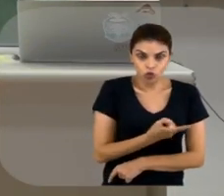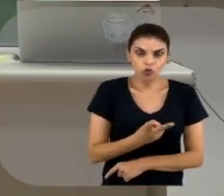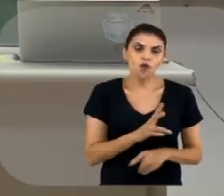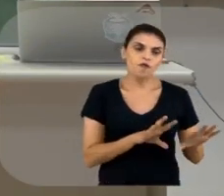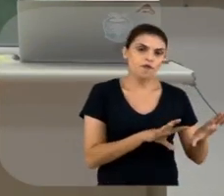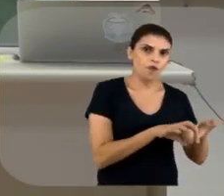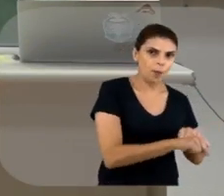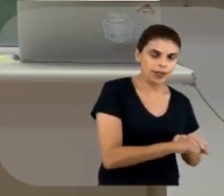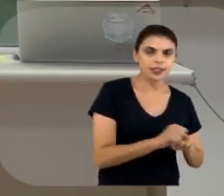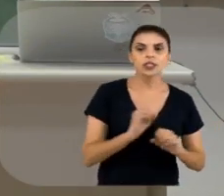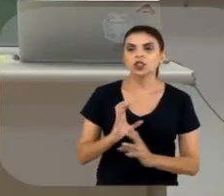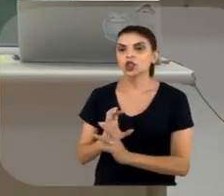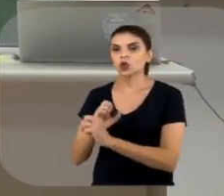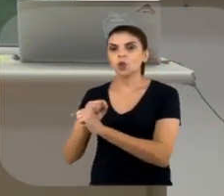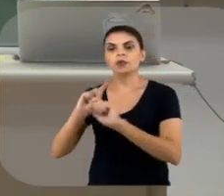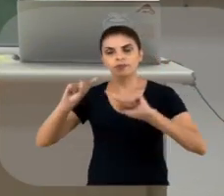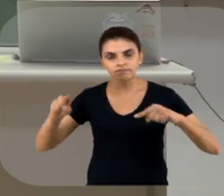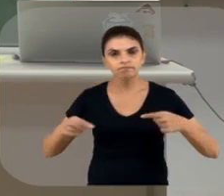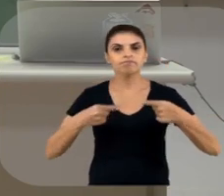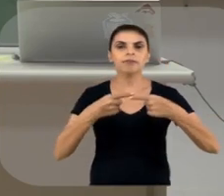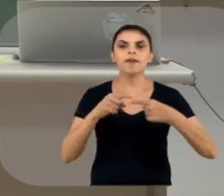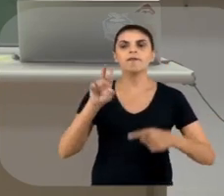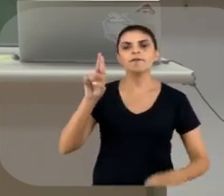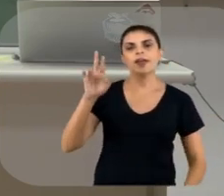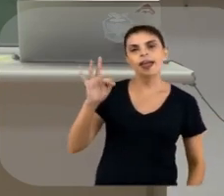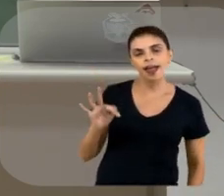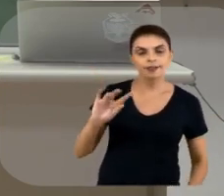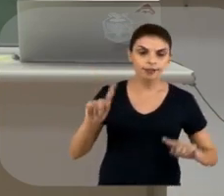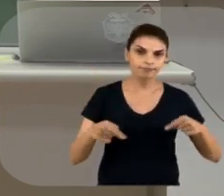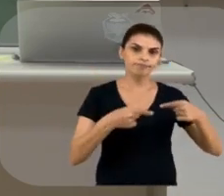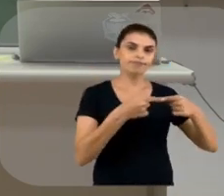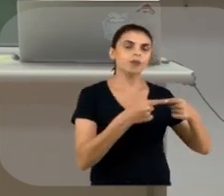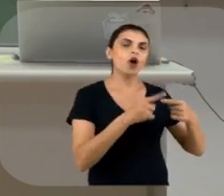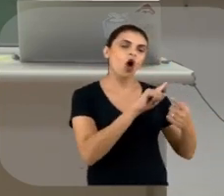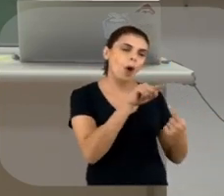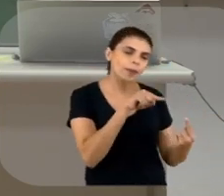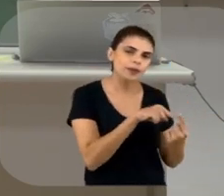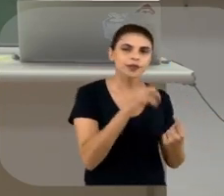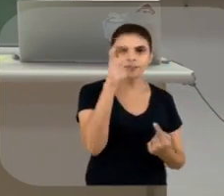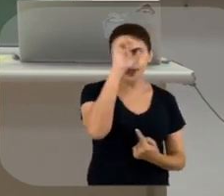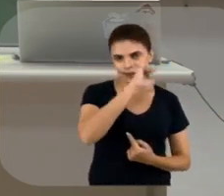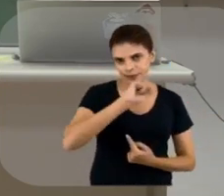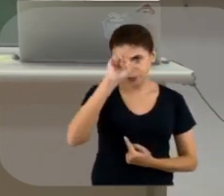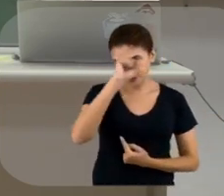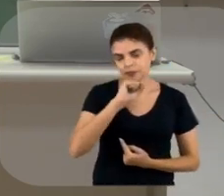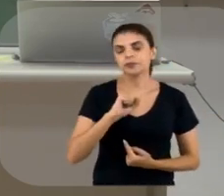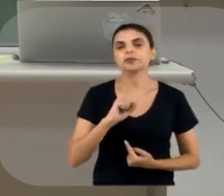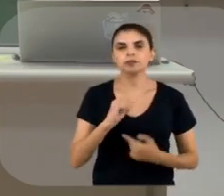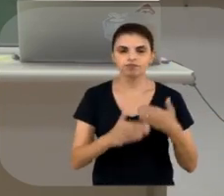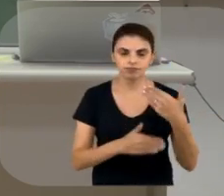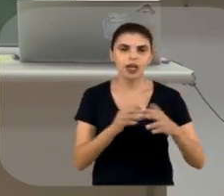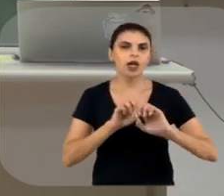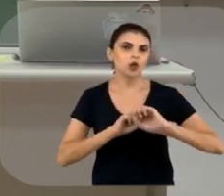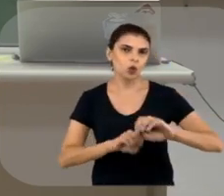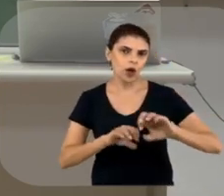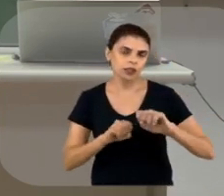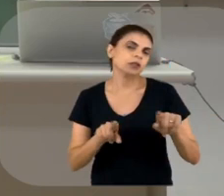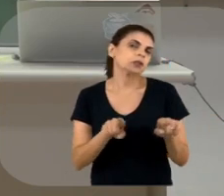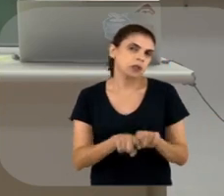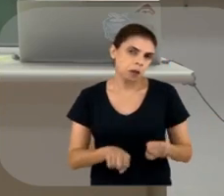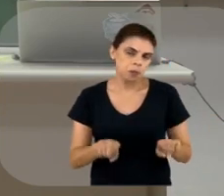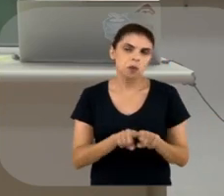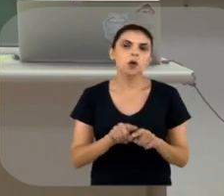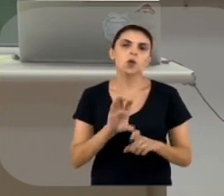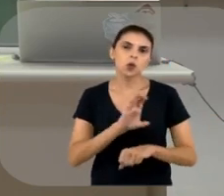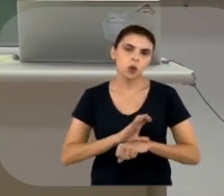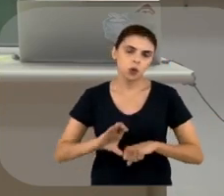casos, essa coerência, essa consonância com os objetivos de aprendizagem, né, os objetivos aspectos educacionais